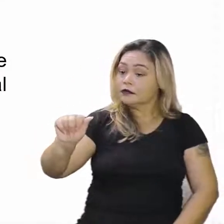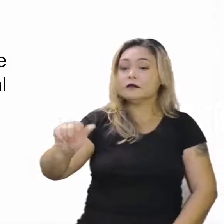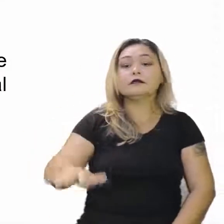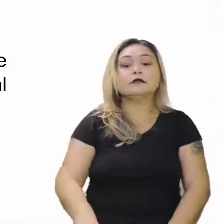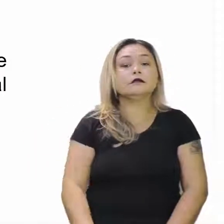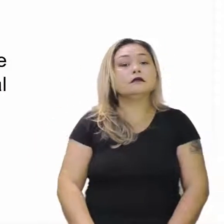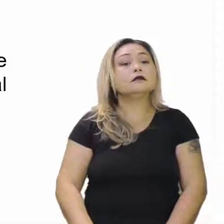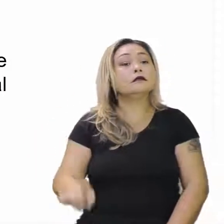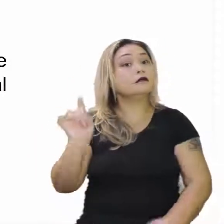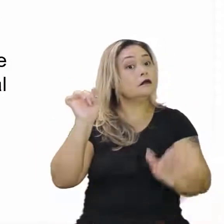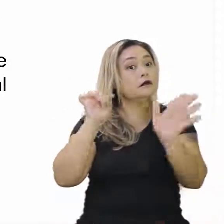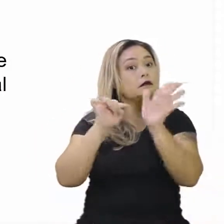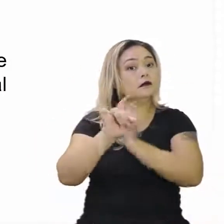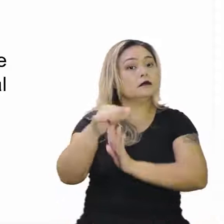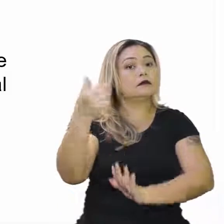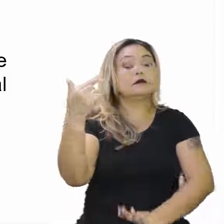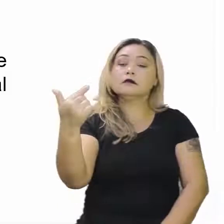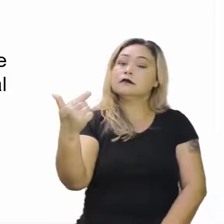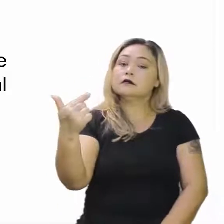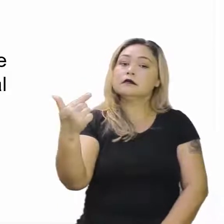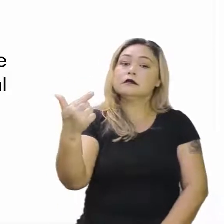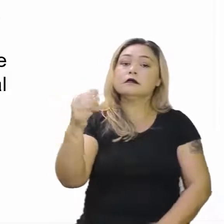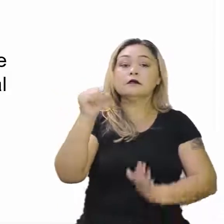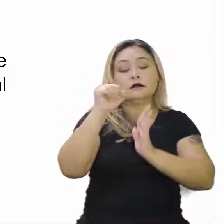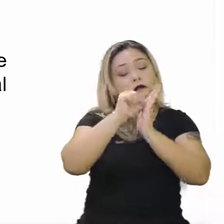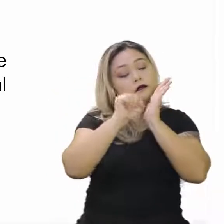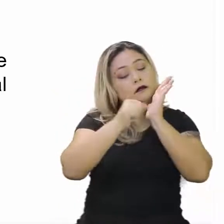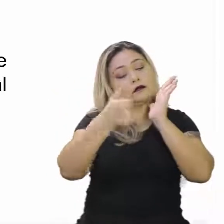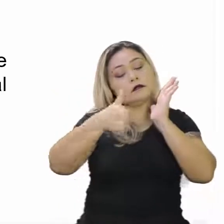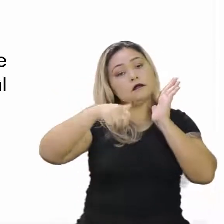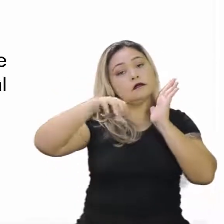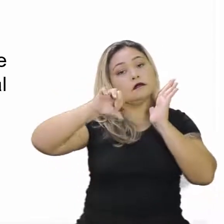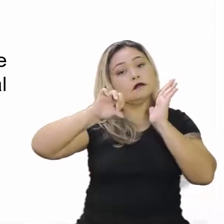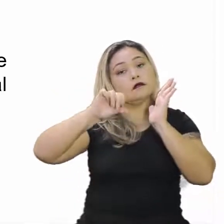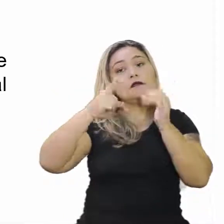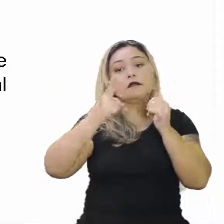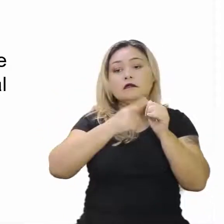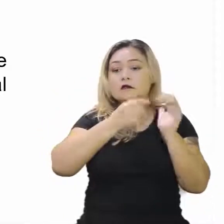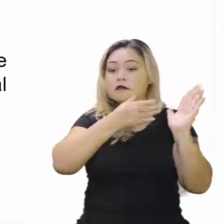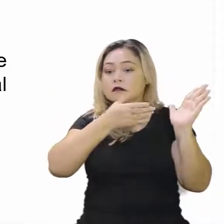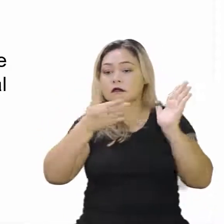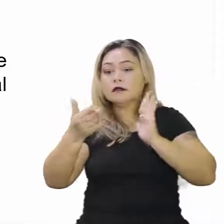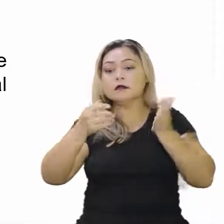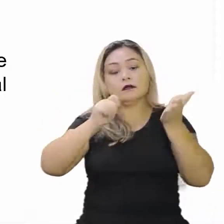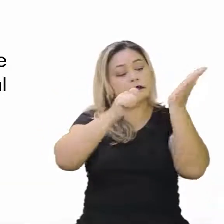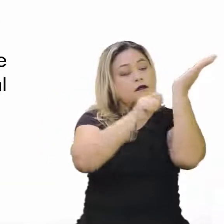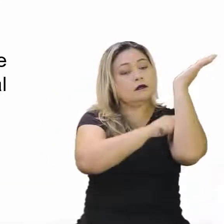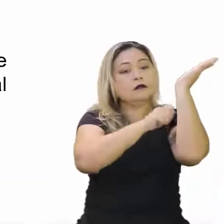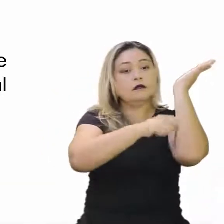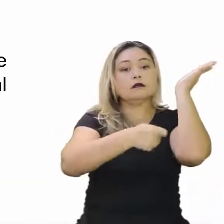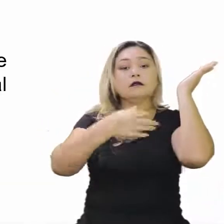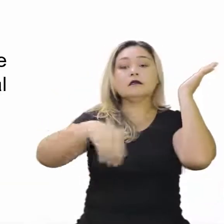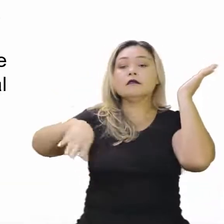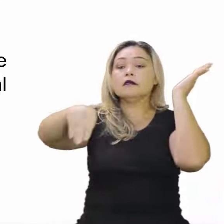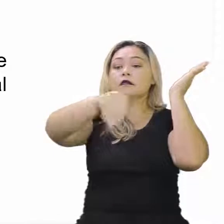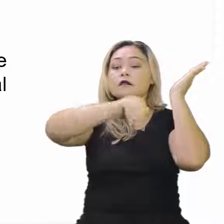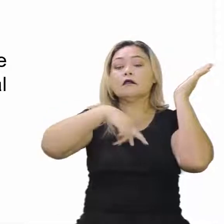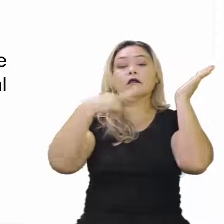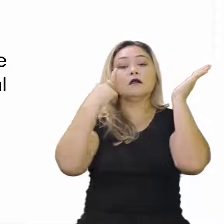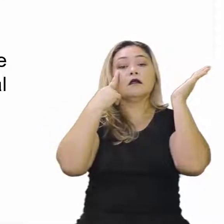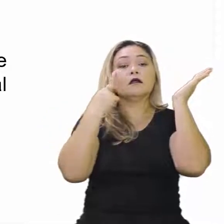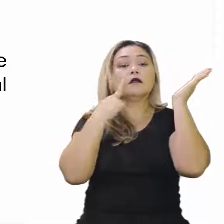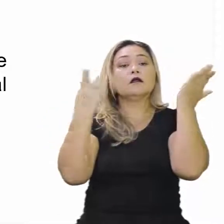lá. Questão 2. No século XIX, é o primeiro ciclo da borracha em território rondoniense.